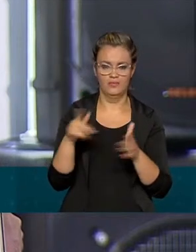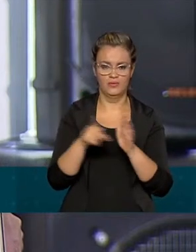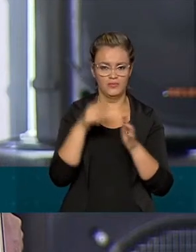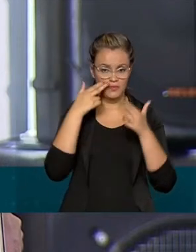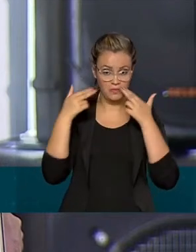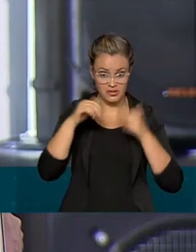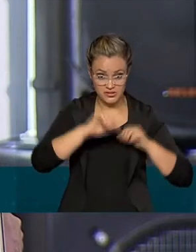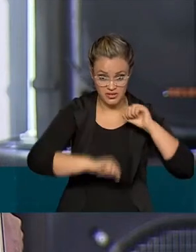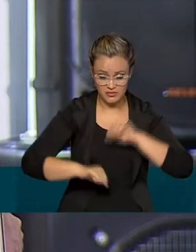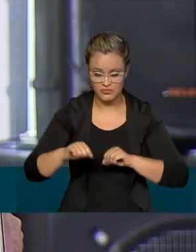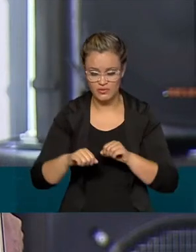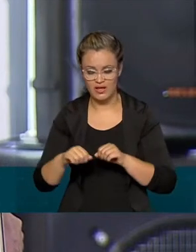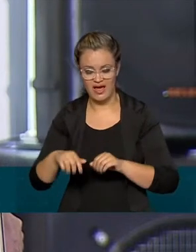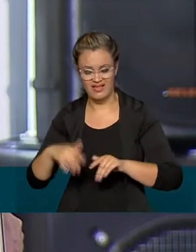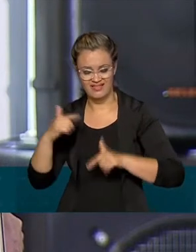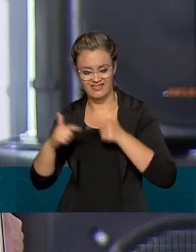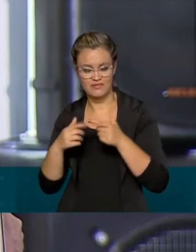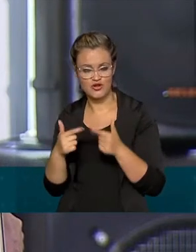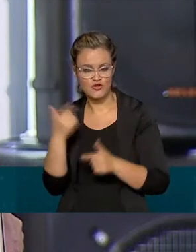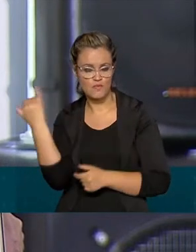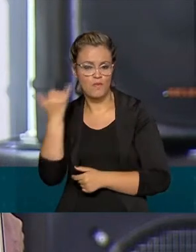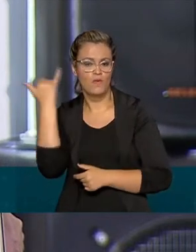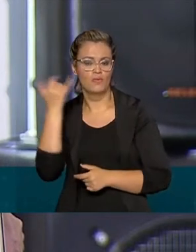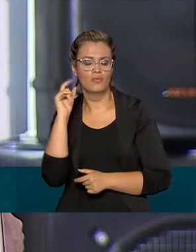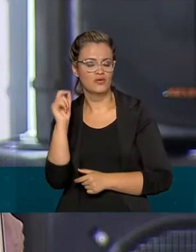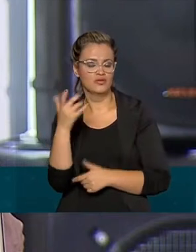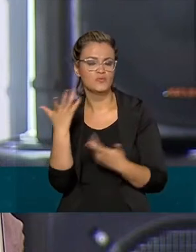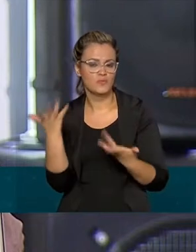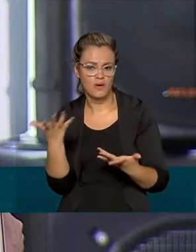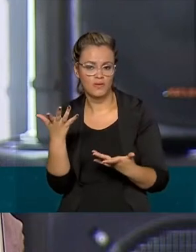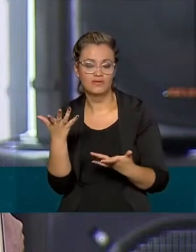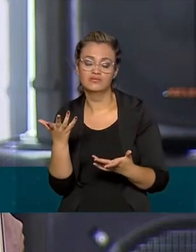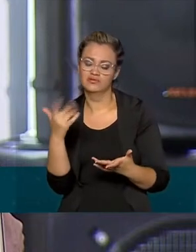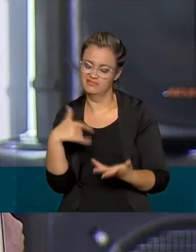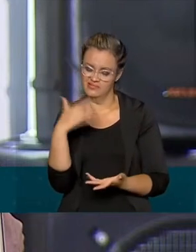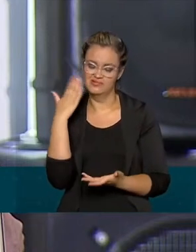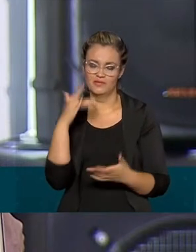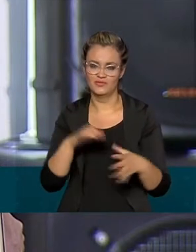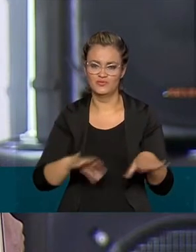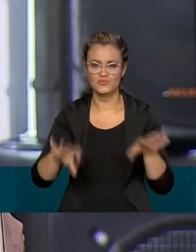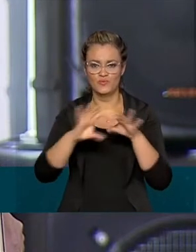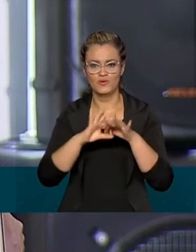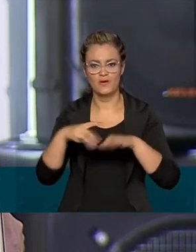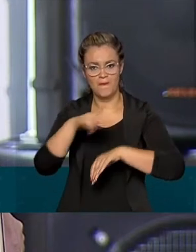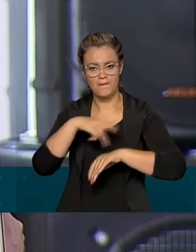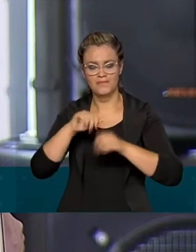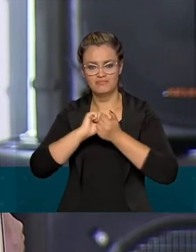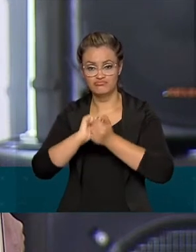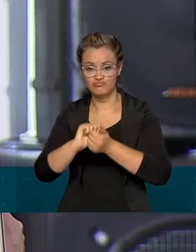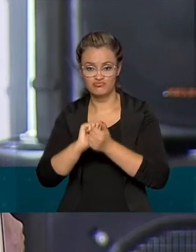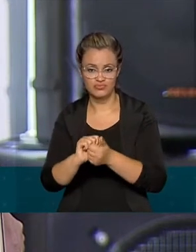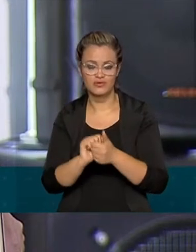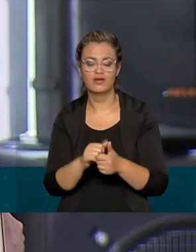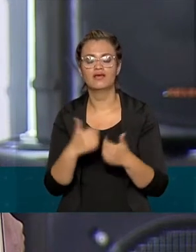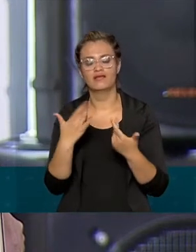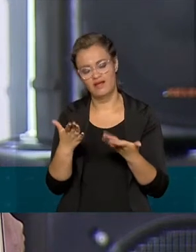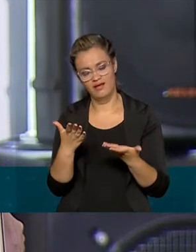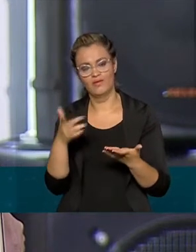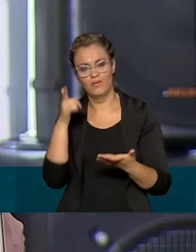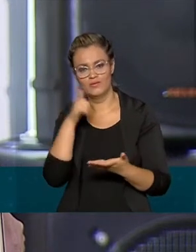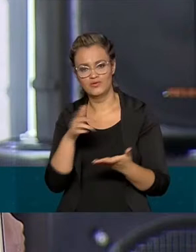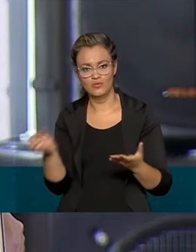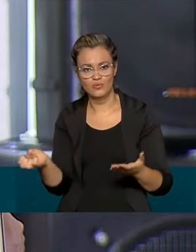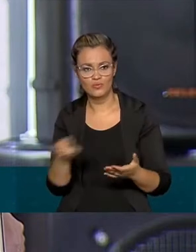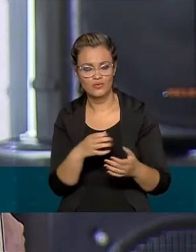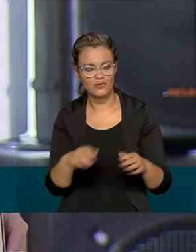ao espírito de identidade que nos une como pessoas e como nação. Assim, foi entregue uma nova galeria